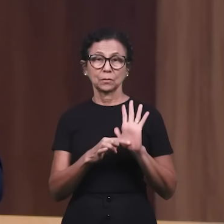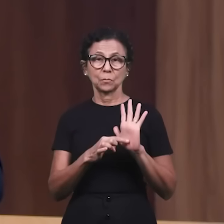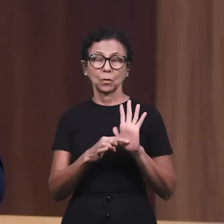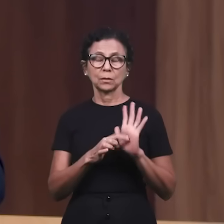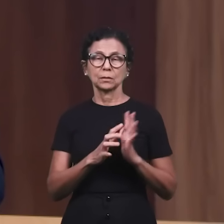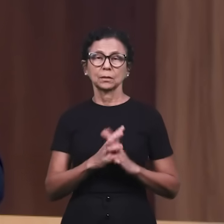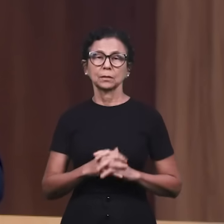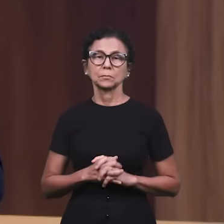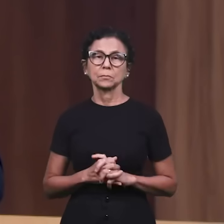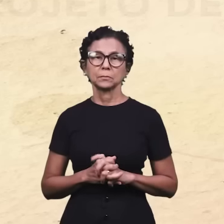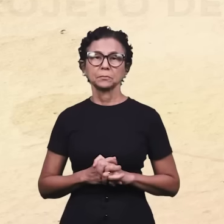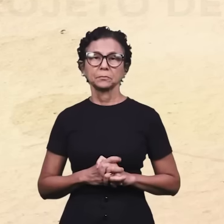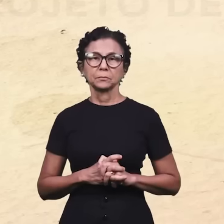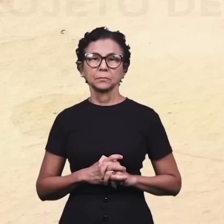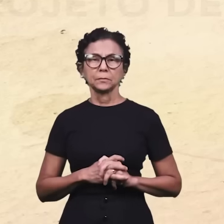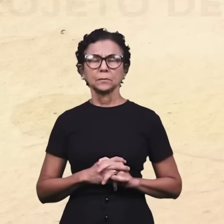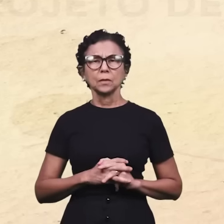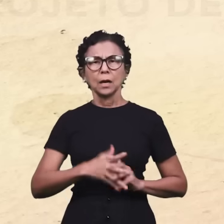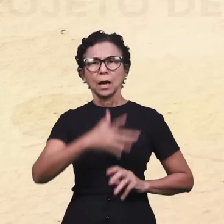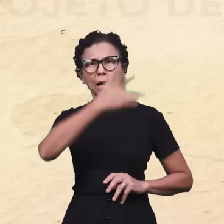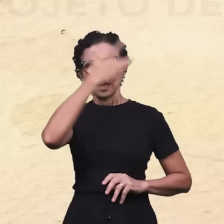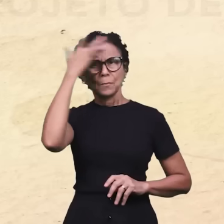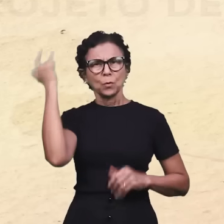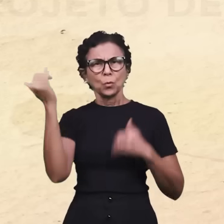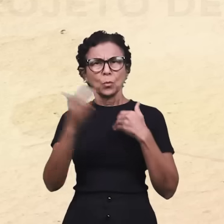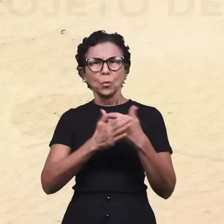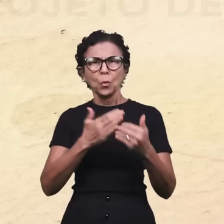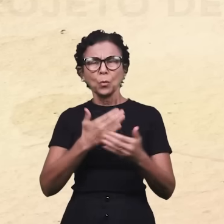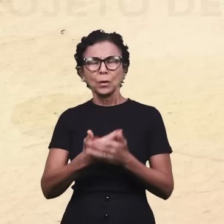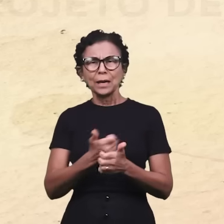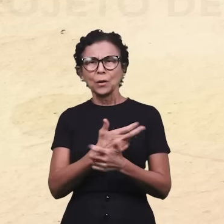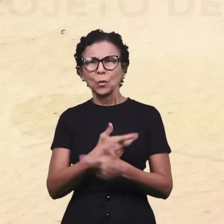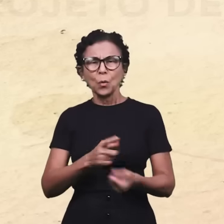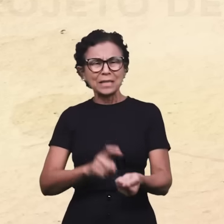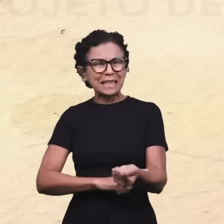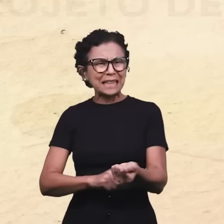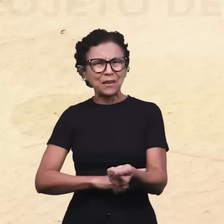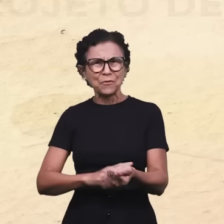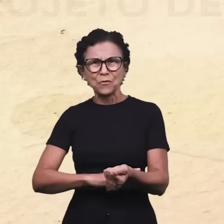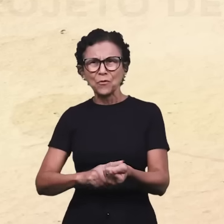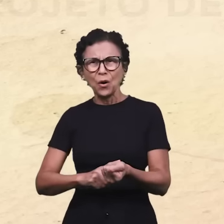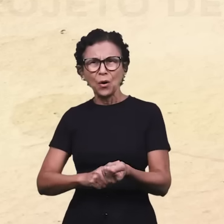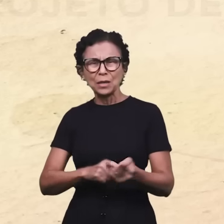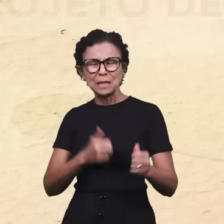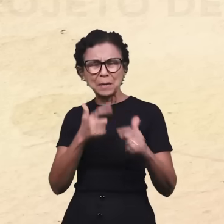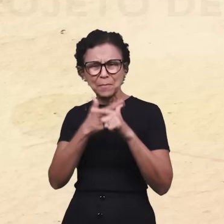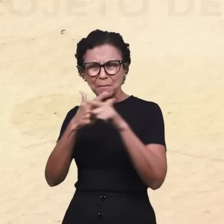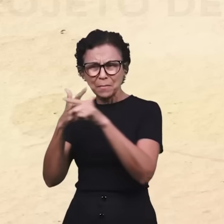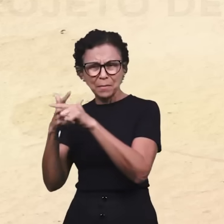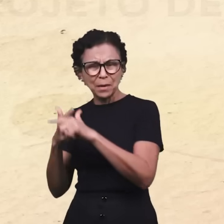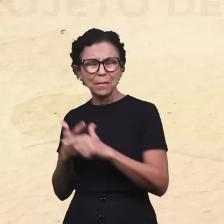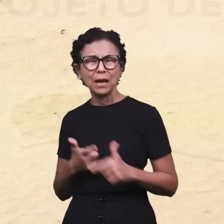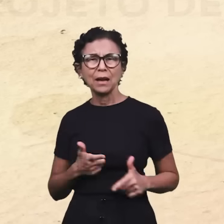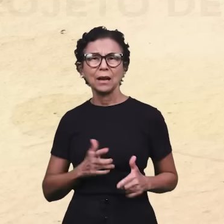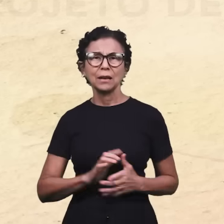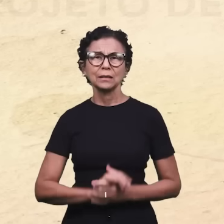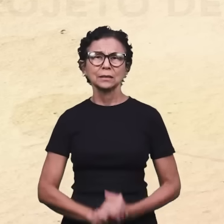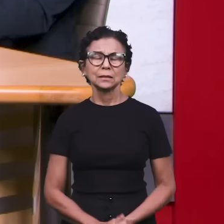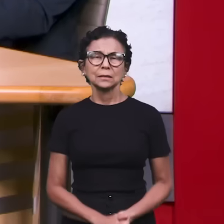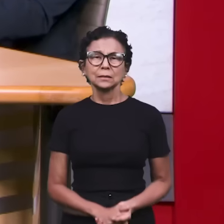bíblico, o homem explosivo sofrerá danos, diz a Exato. palavra. Esse